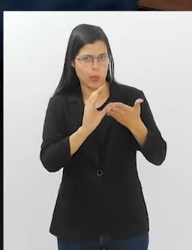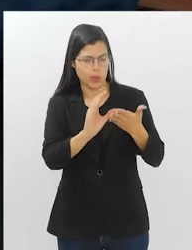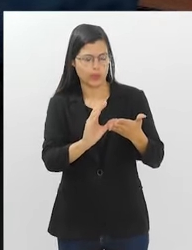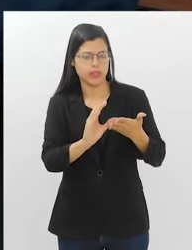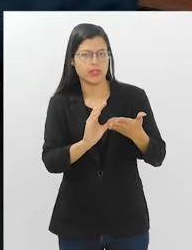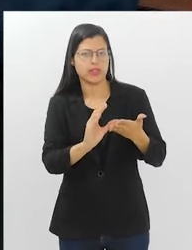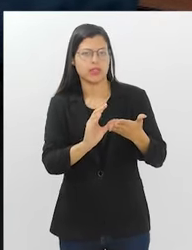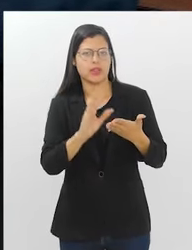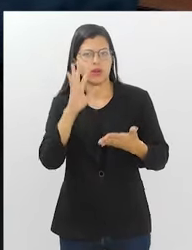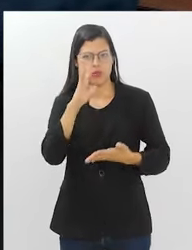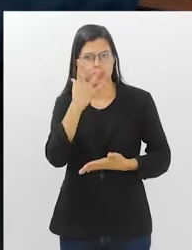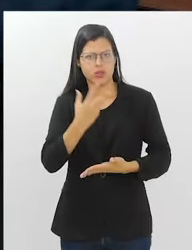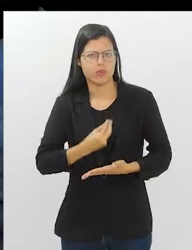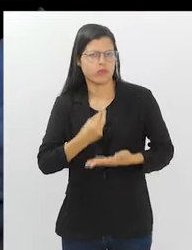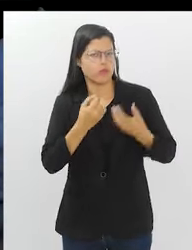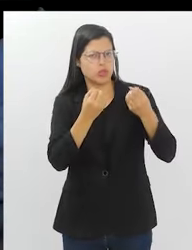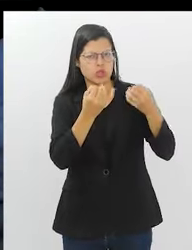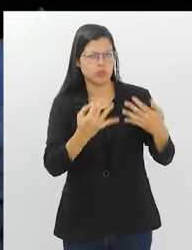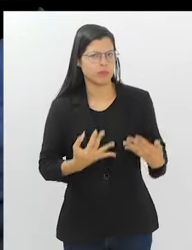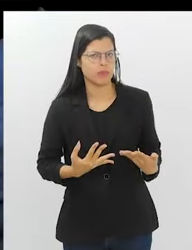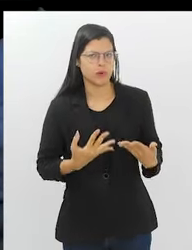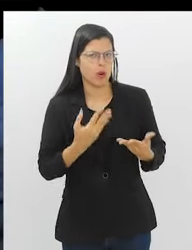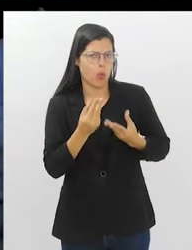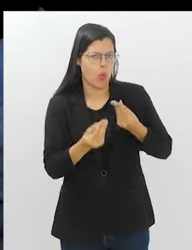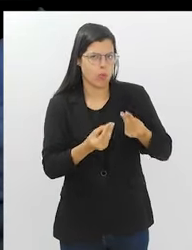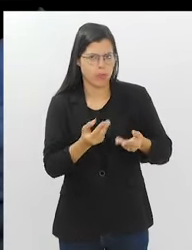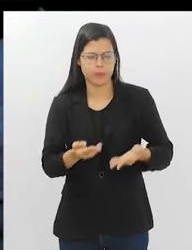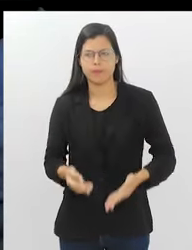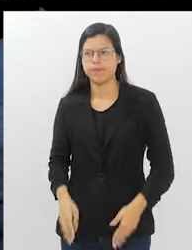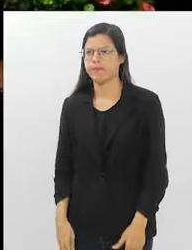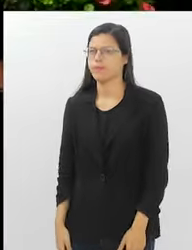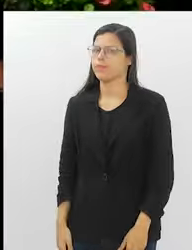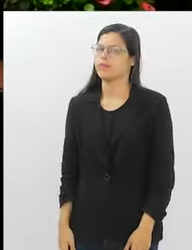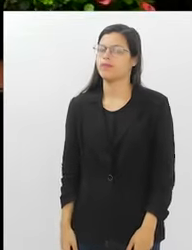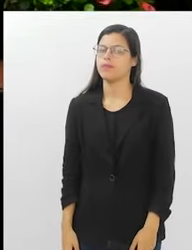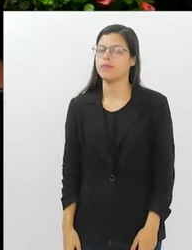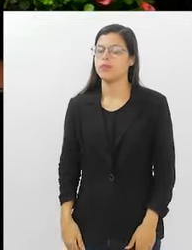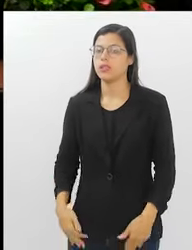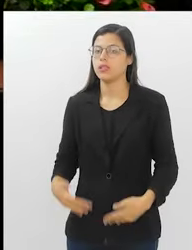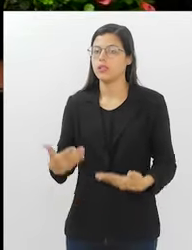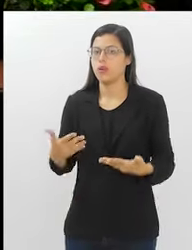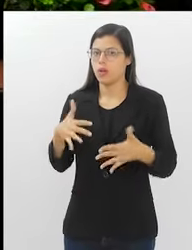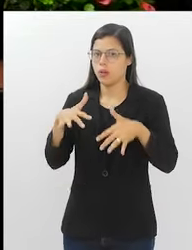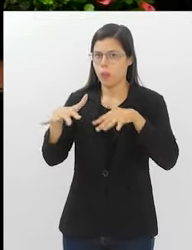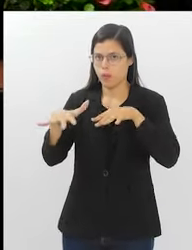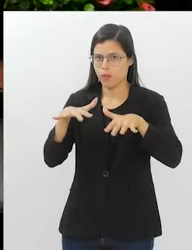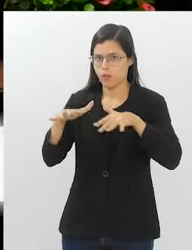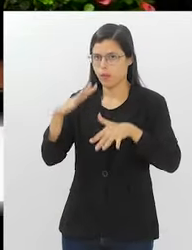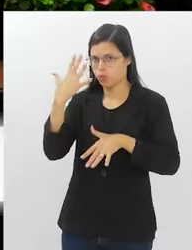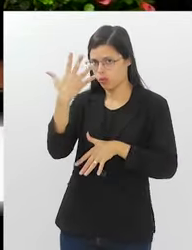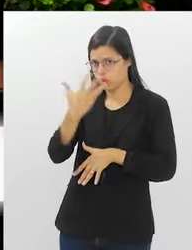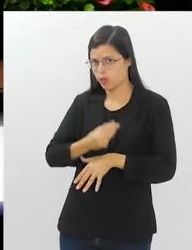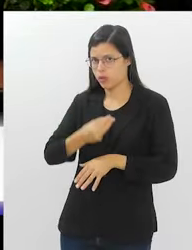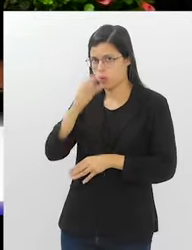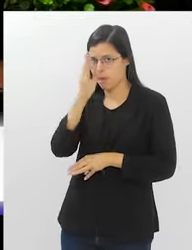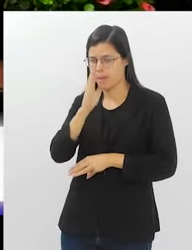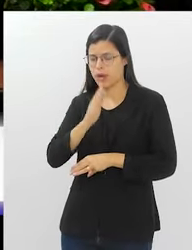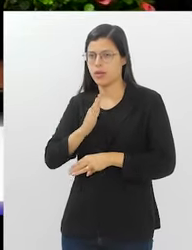o Conselho Espírita, fala para a gente primeiro o que é o Conselho Espírita, como funciona. Isso. O movimento espírita no